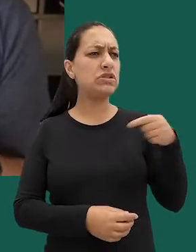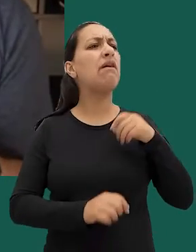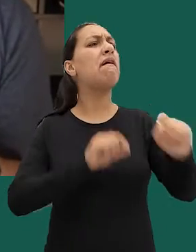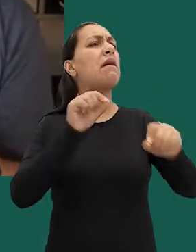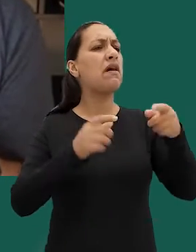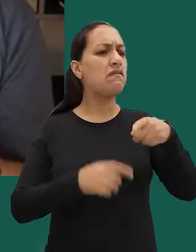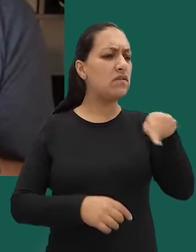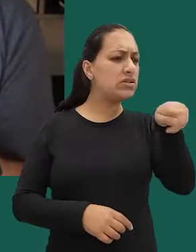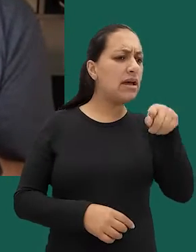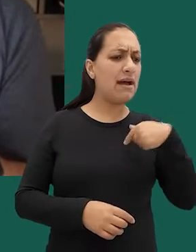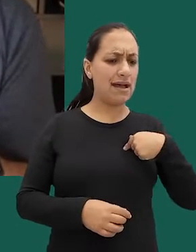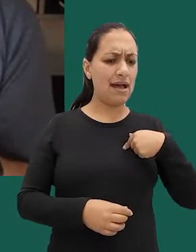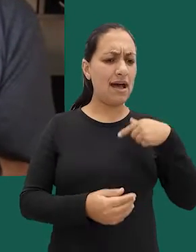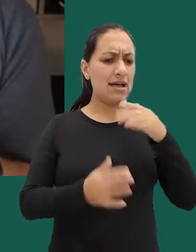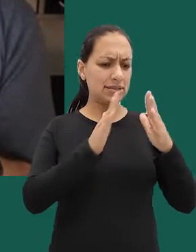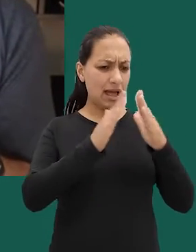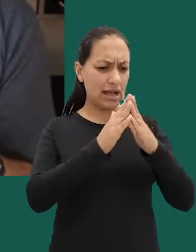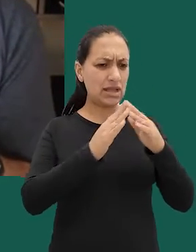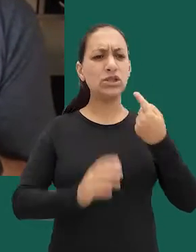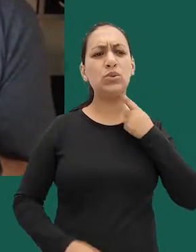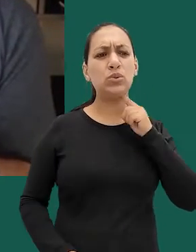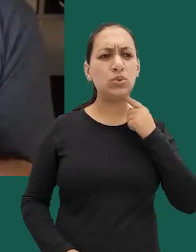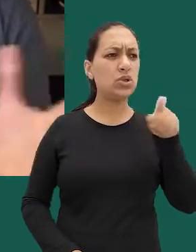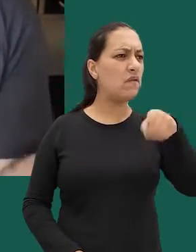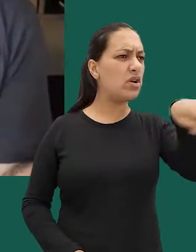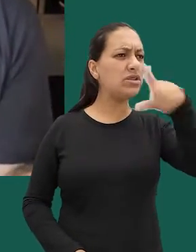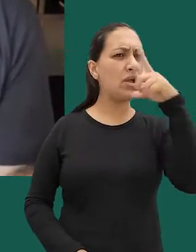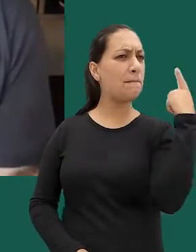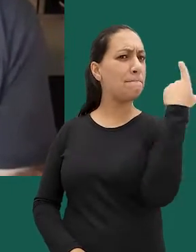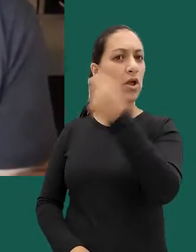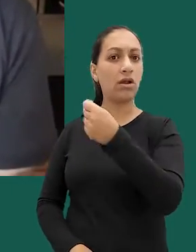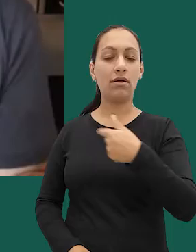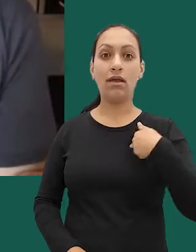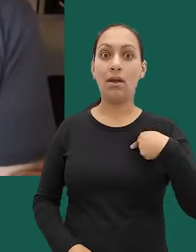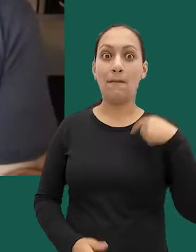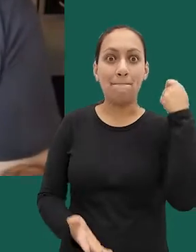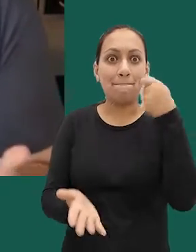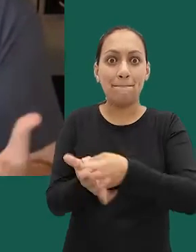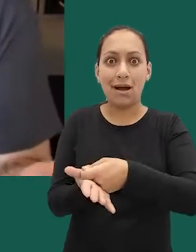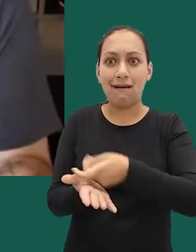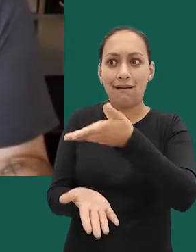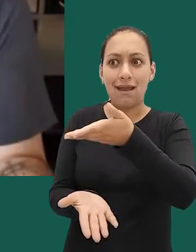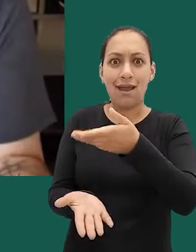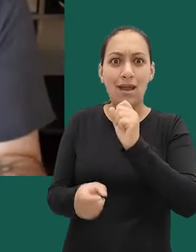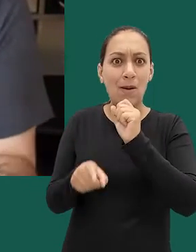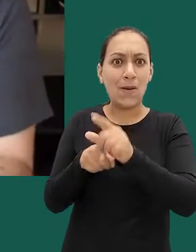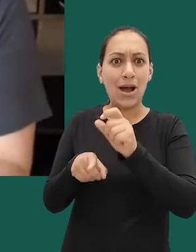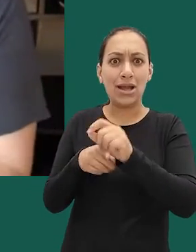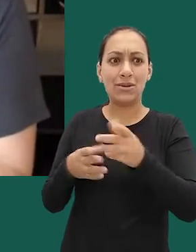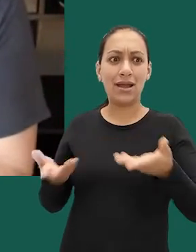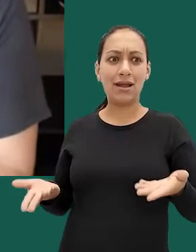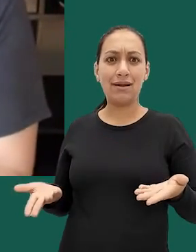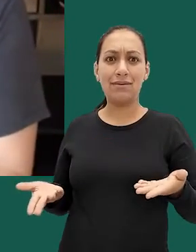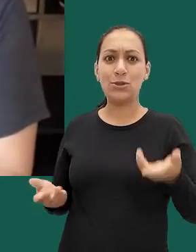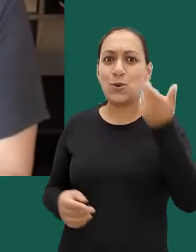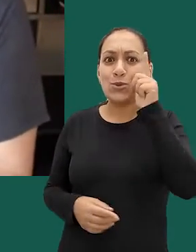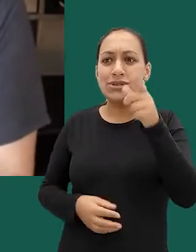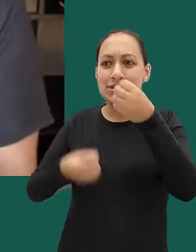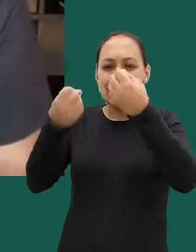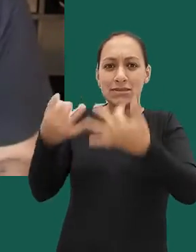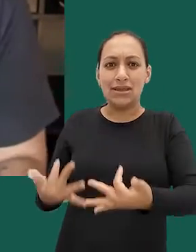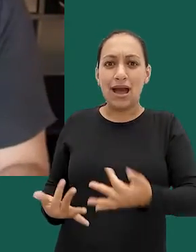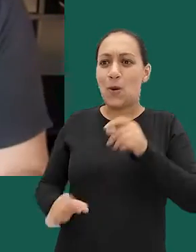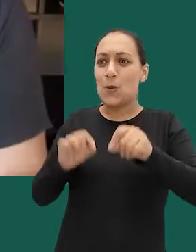vocês? Se a casa está imunda, quero vocês ir embora daqui. Eu tinha acabado de pagar o aluguel. Eu não conseguia me explicar em inglês o que